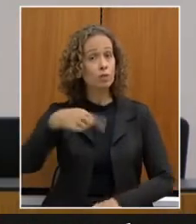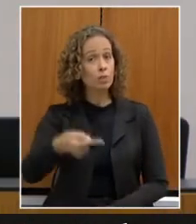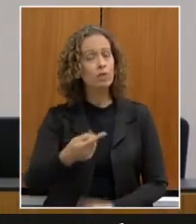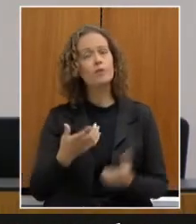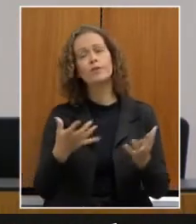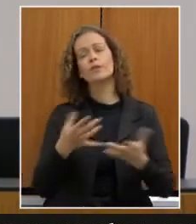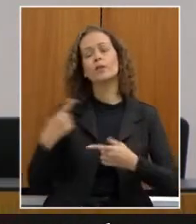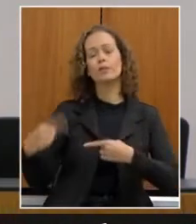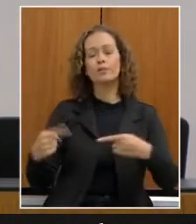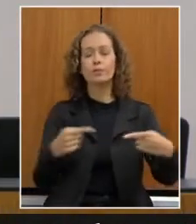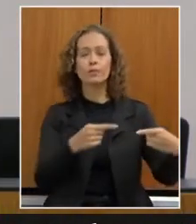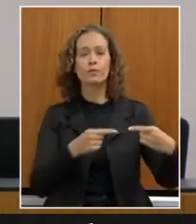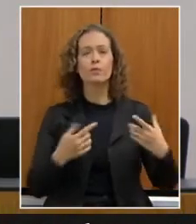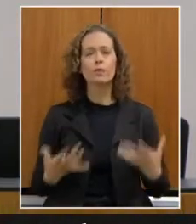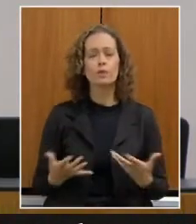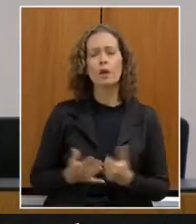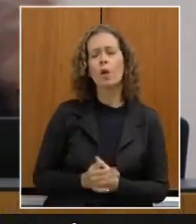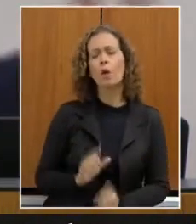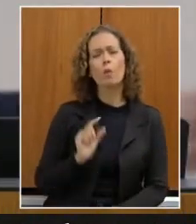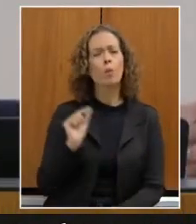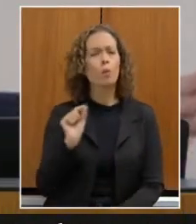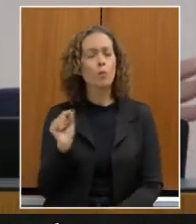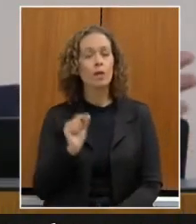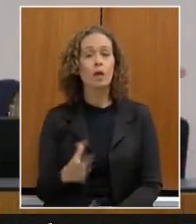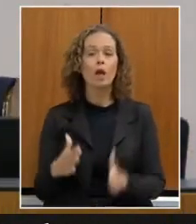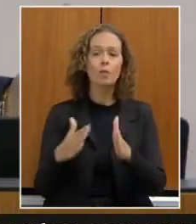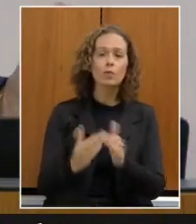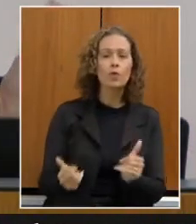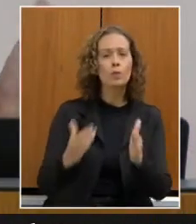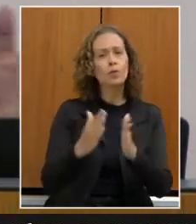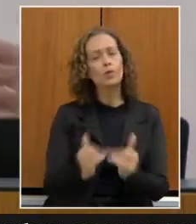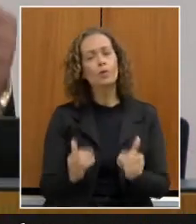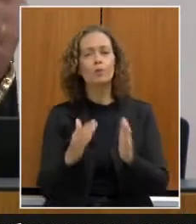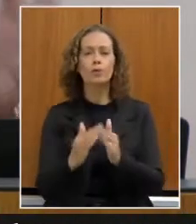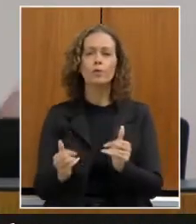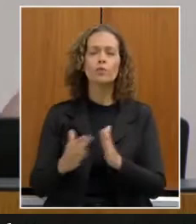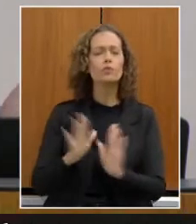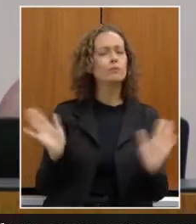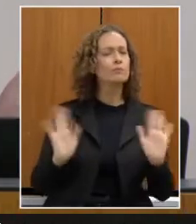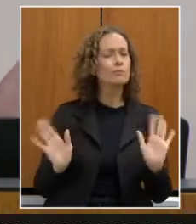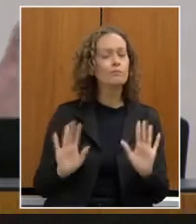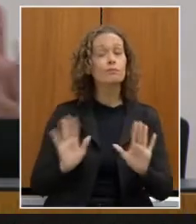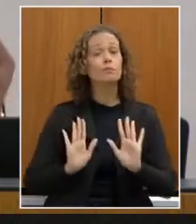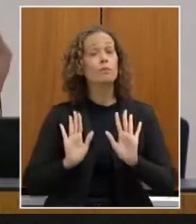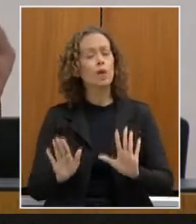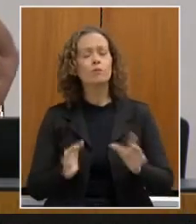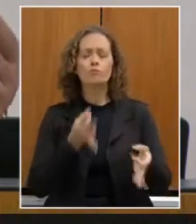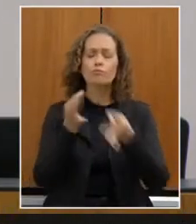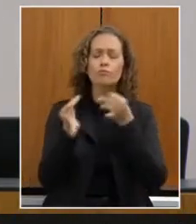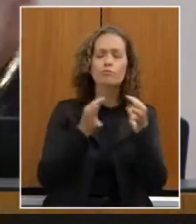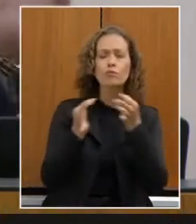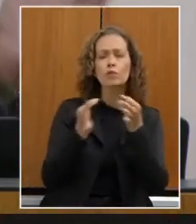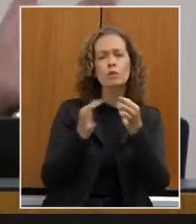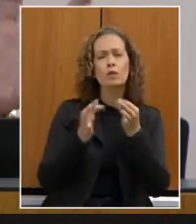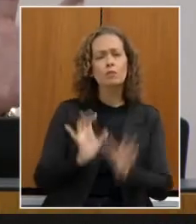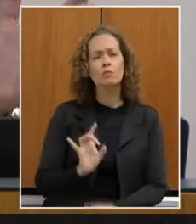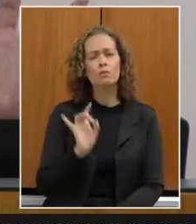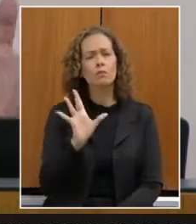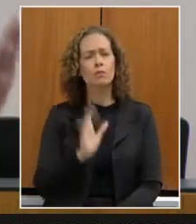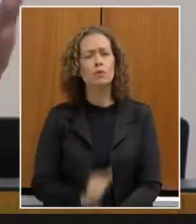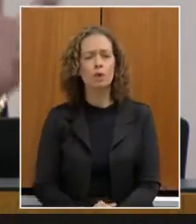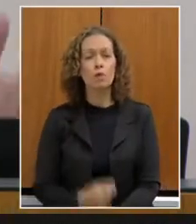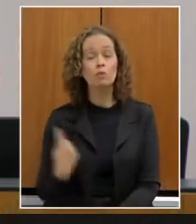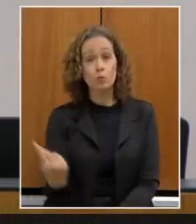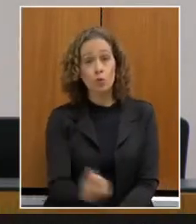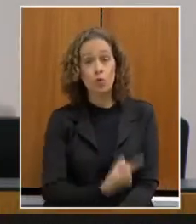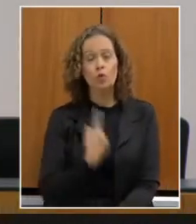discussão. Não é para fazer solicitação política, não. São sugestões. Nós, que mais conhecemos o Estado, a